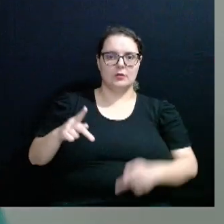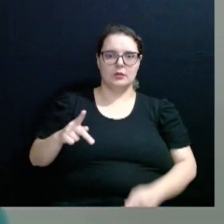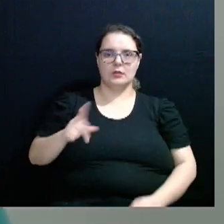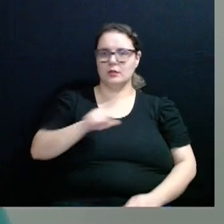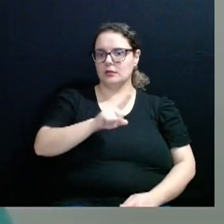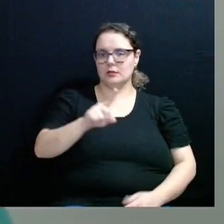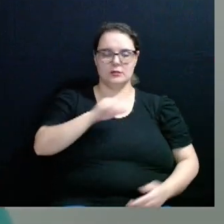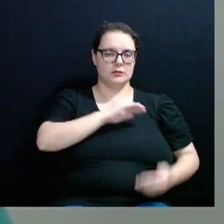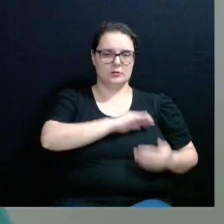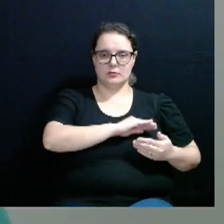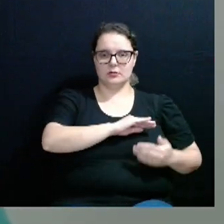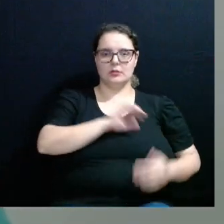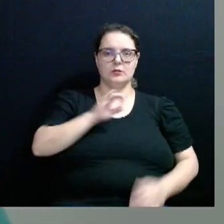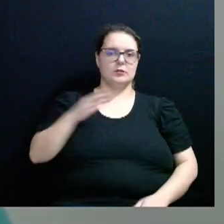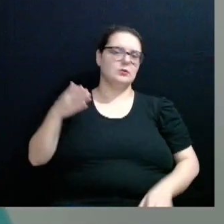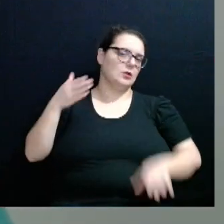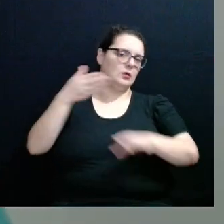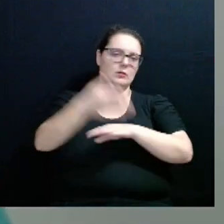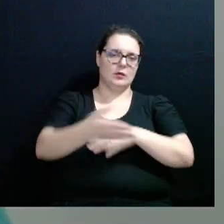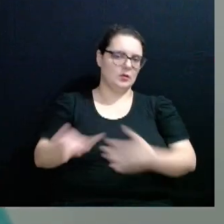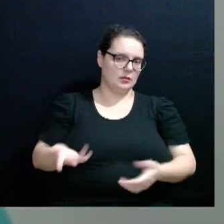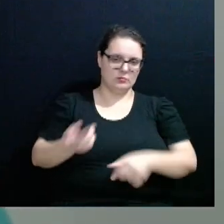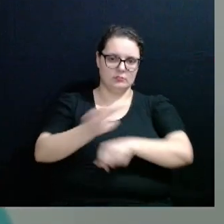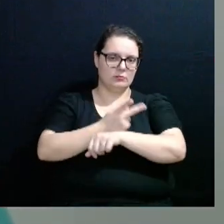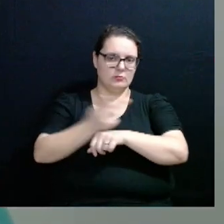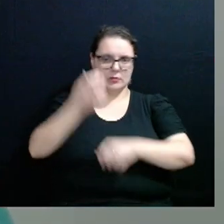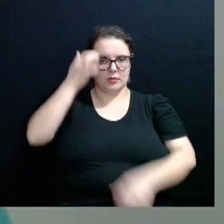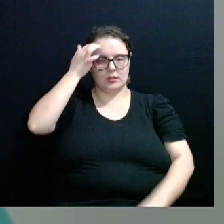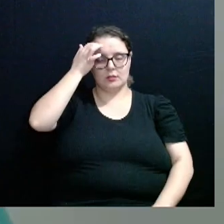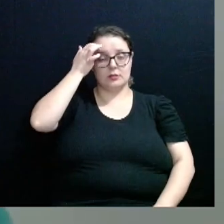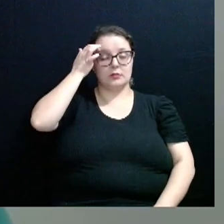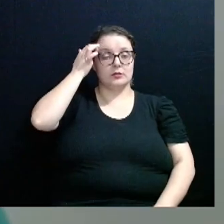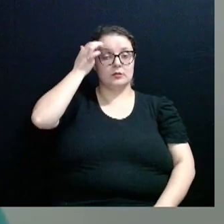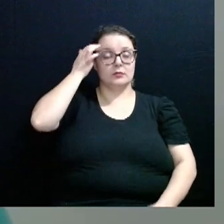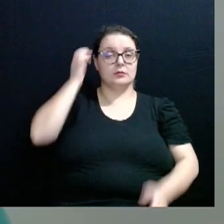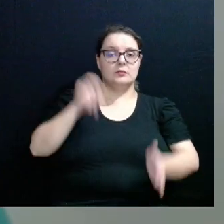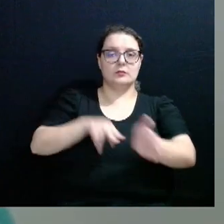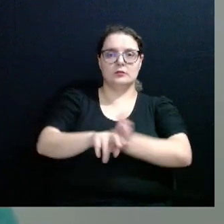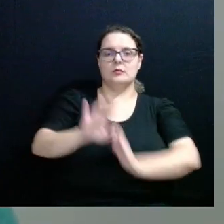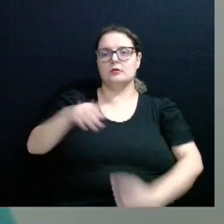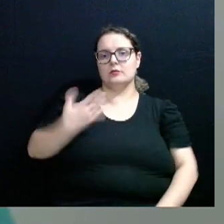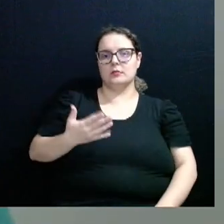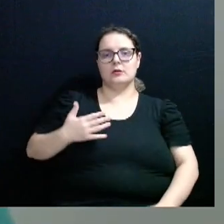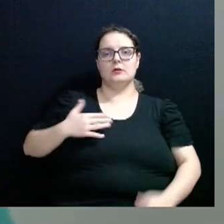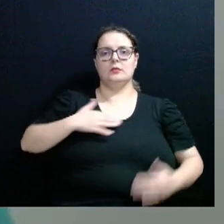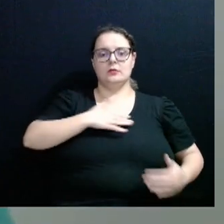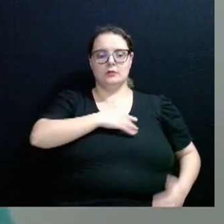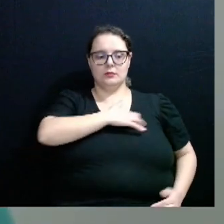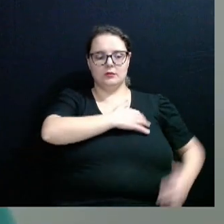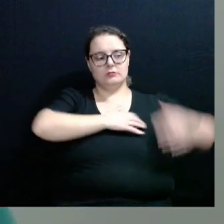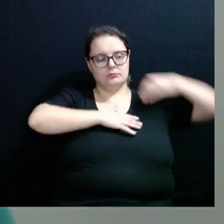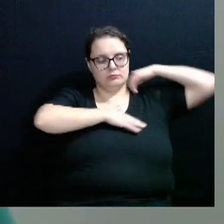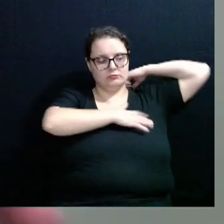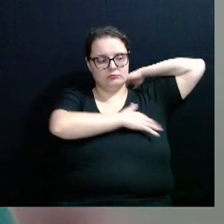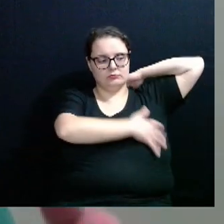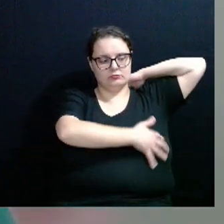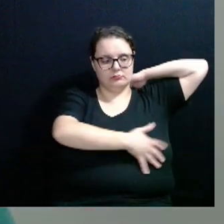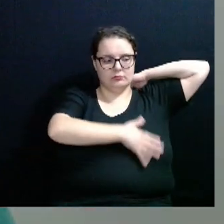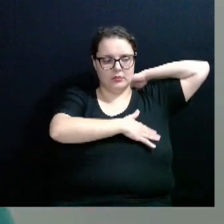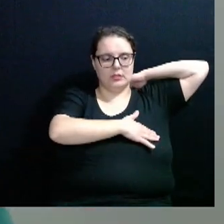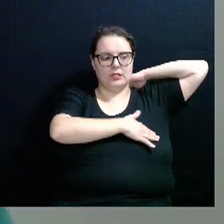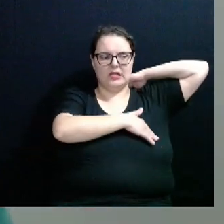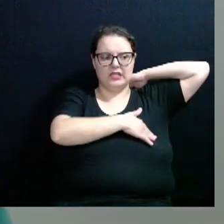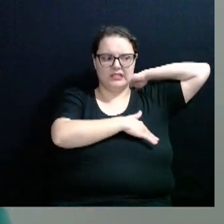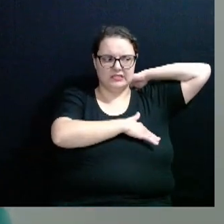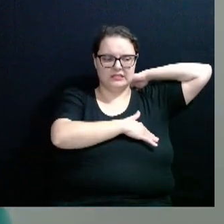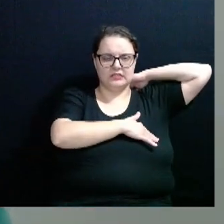vai procurar um diagnóstico quando tiver algo palpável, versus uma população que não tem